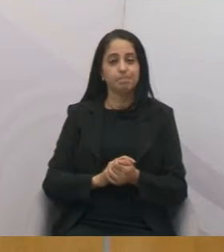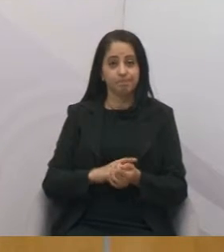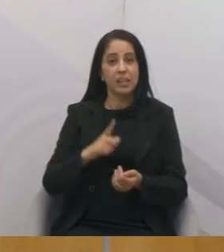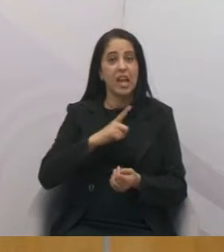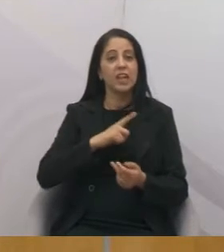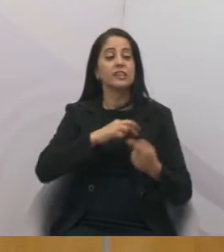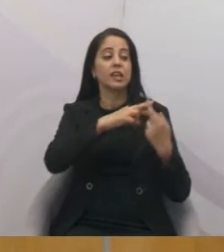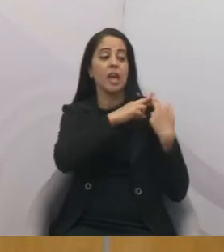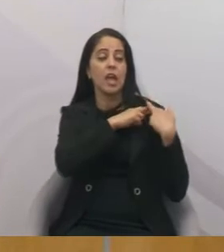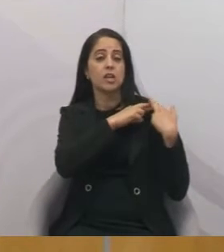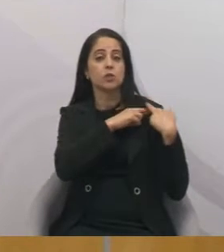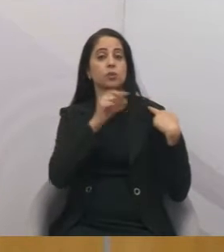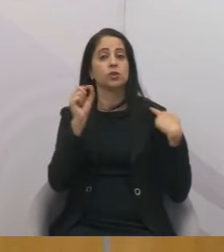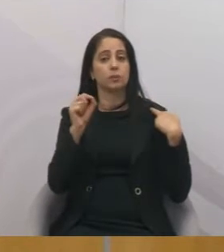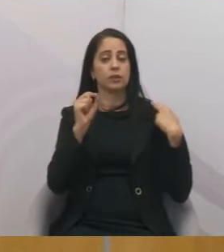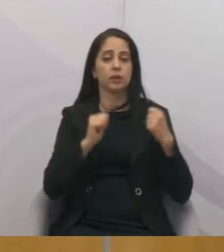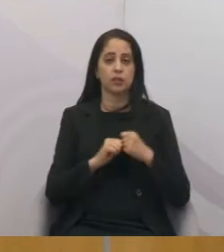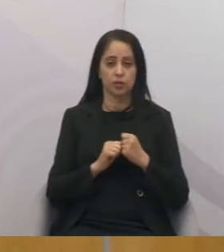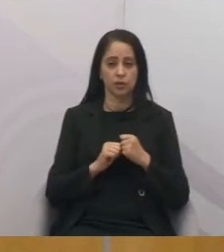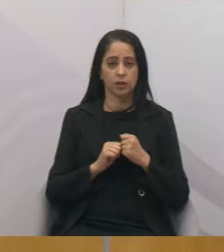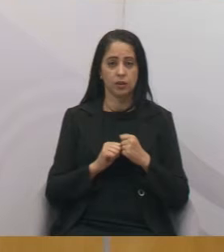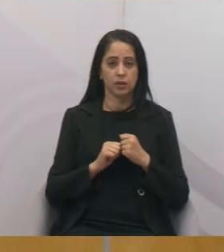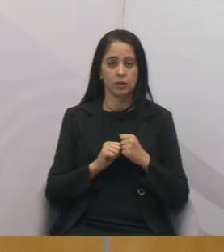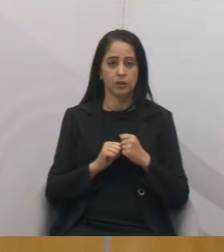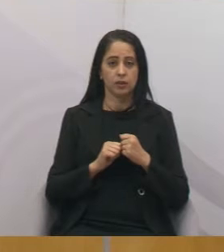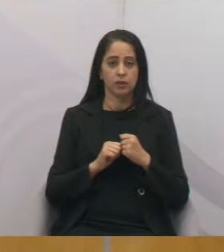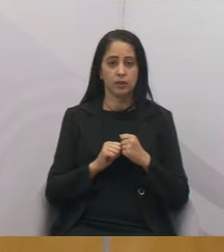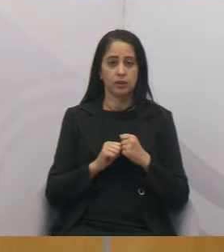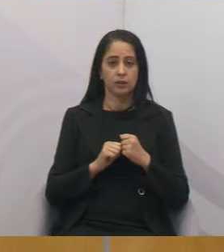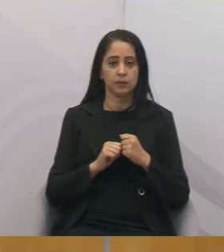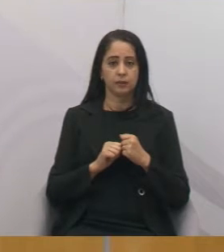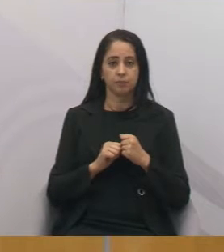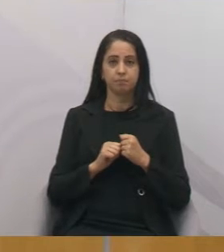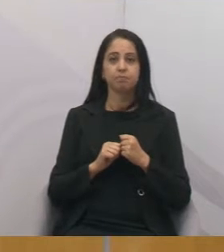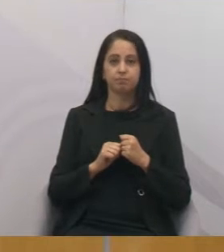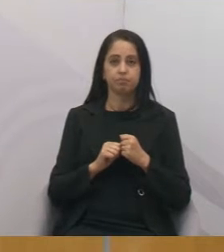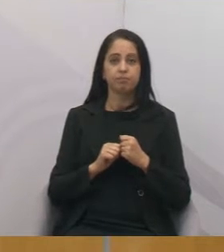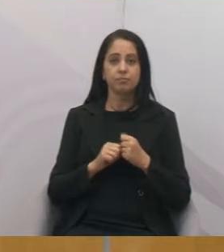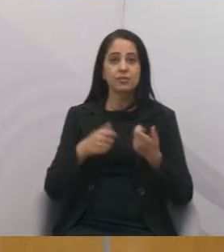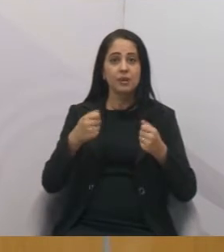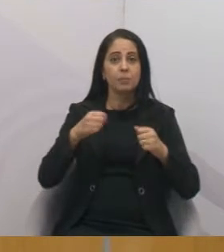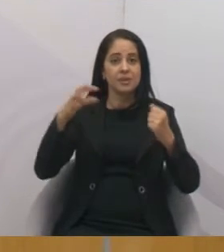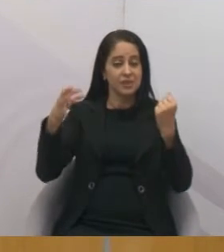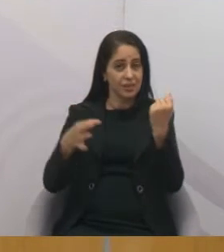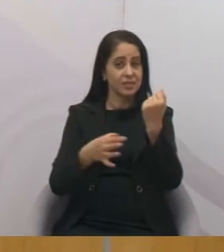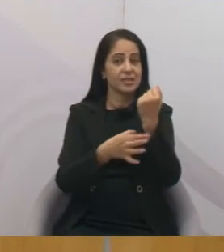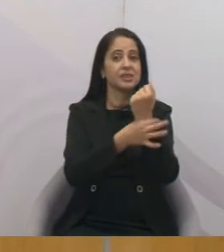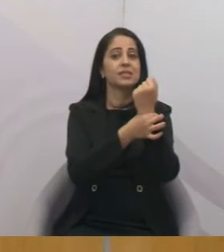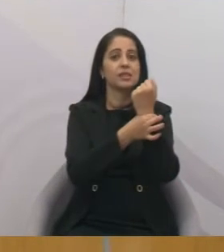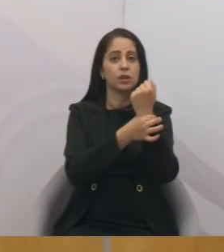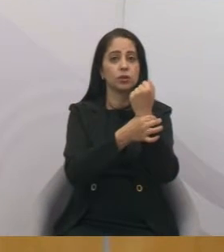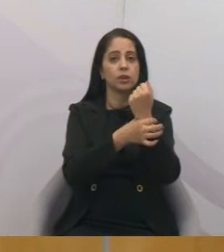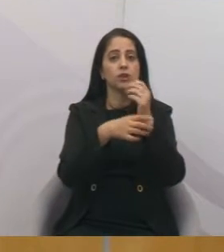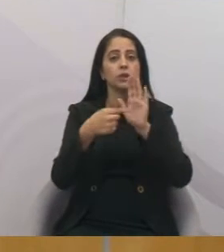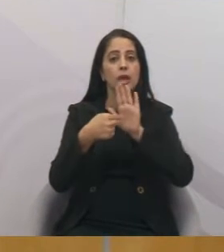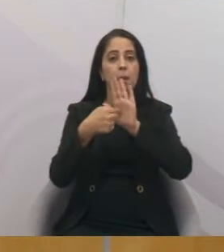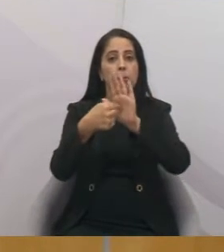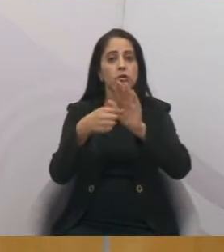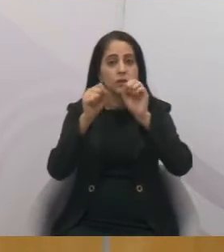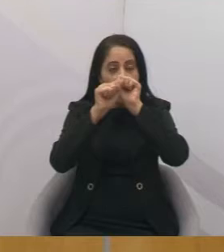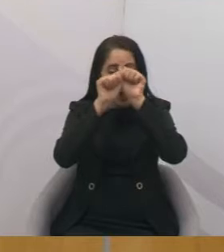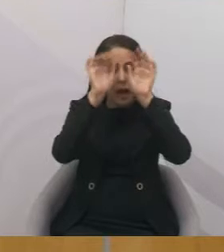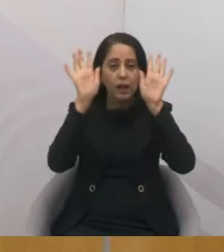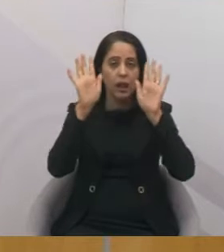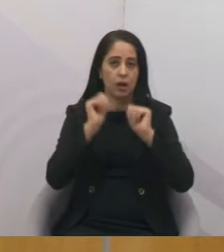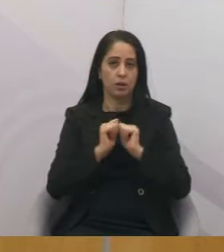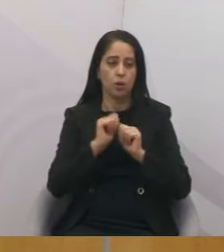delimitar a competência aqui no município para nos trazer maior segurança jurídica e dar maior transparência para